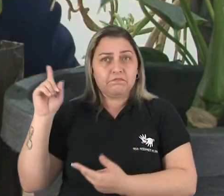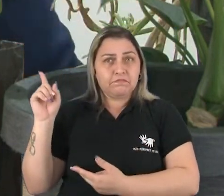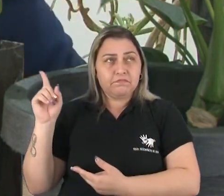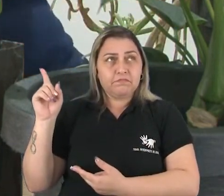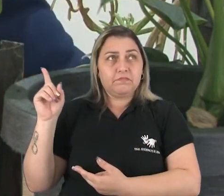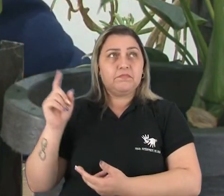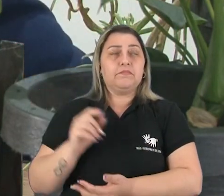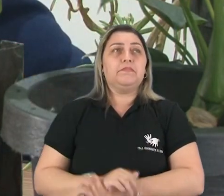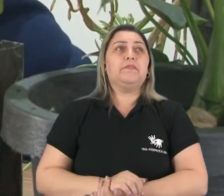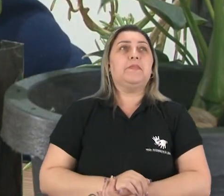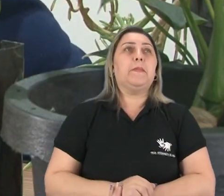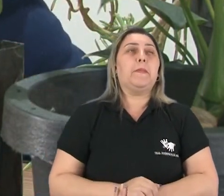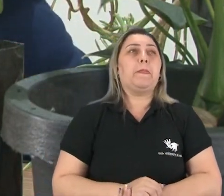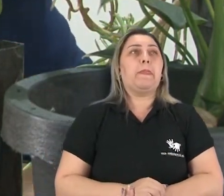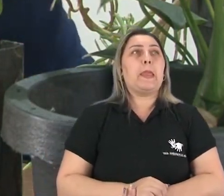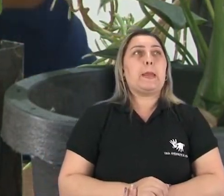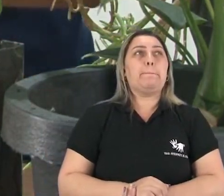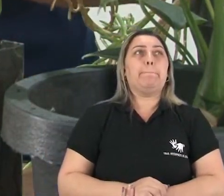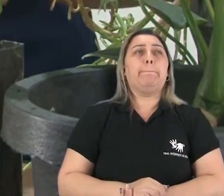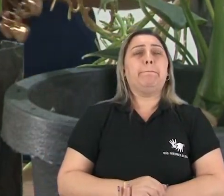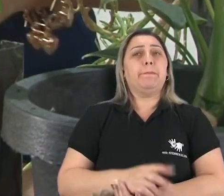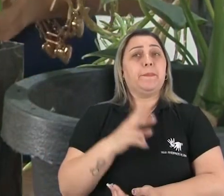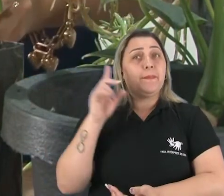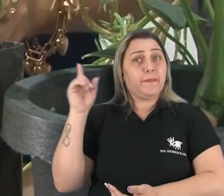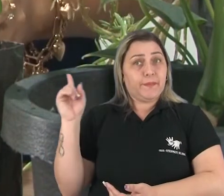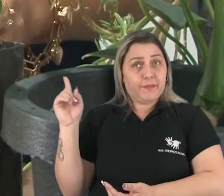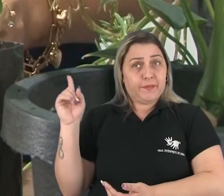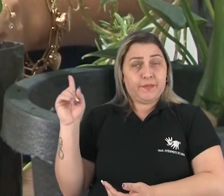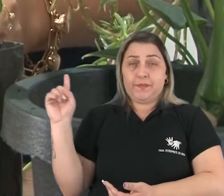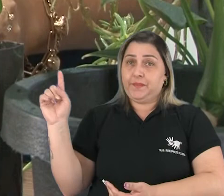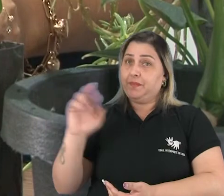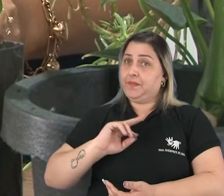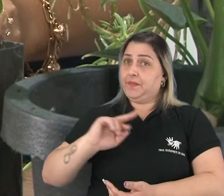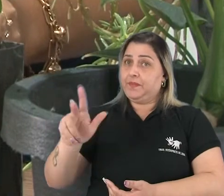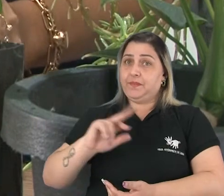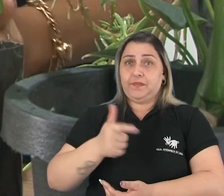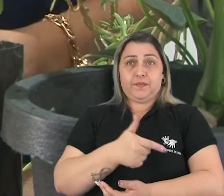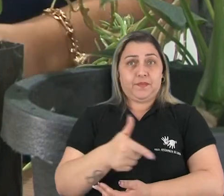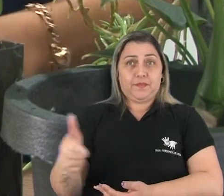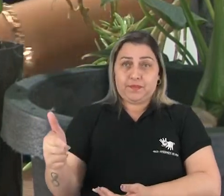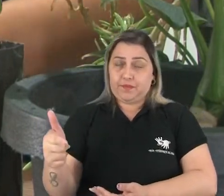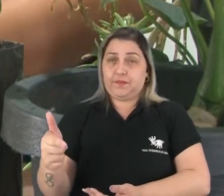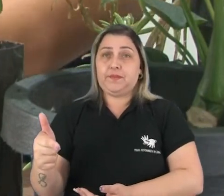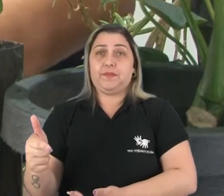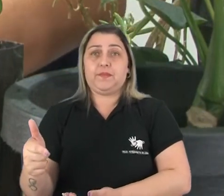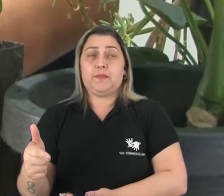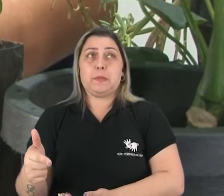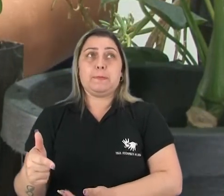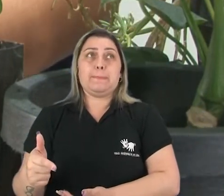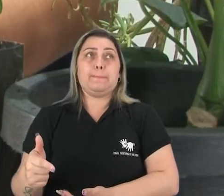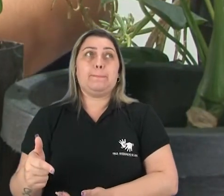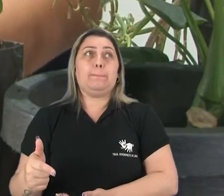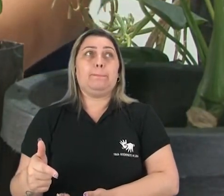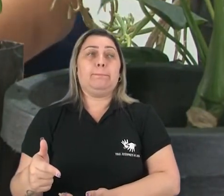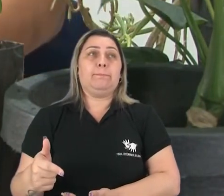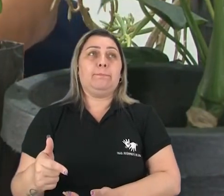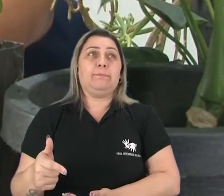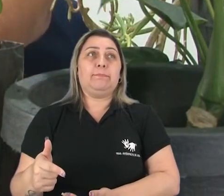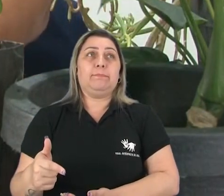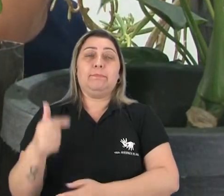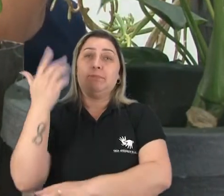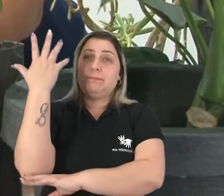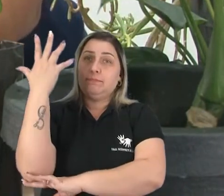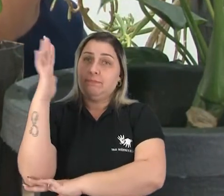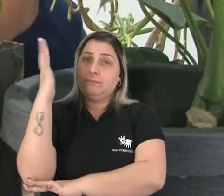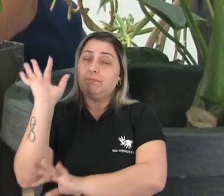frutífera? Nós temos aqui o cacto. Não, o cacto, ela é uma